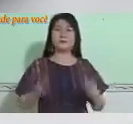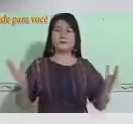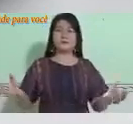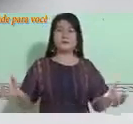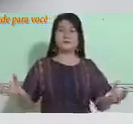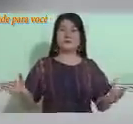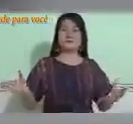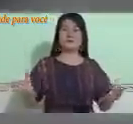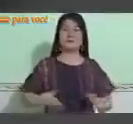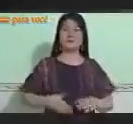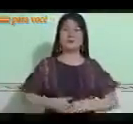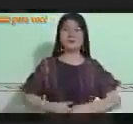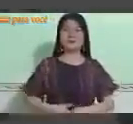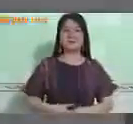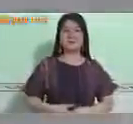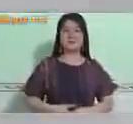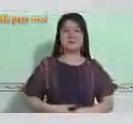de os sintomas.